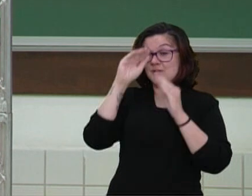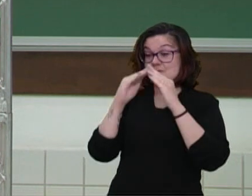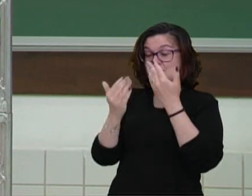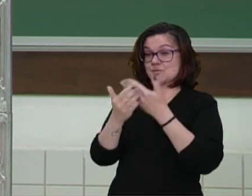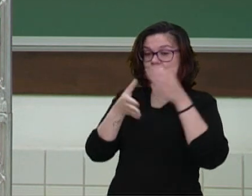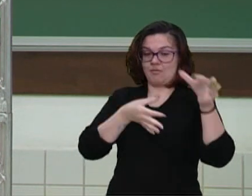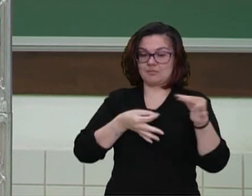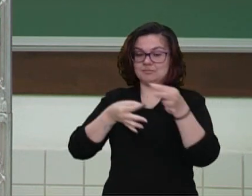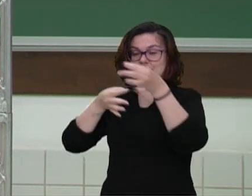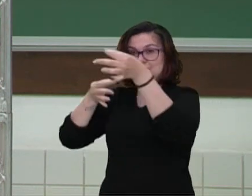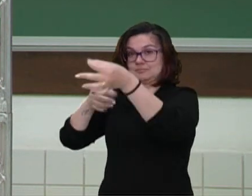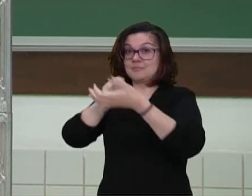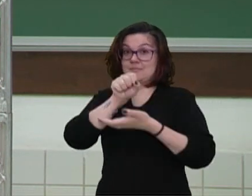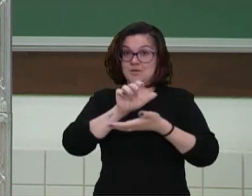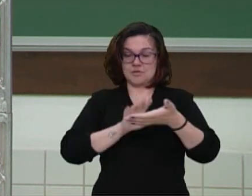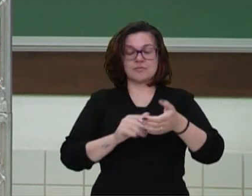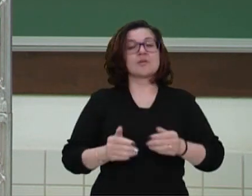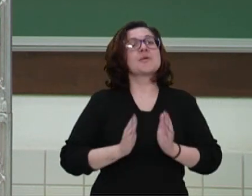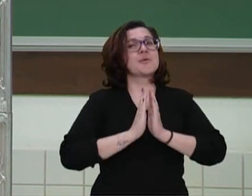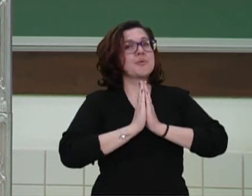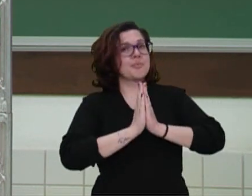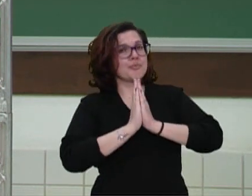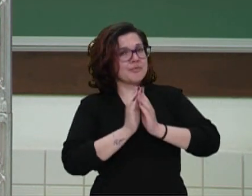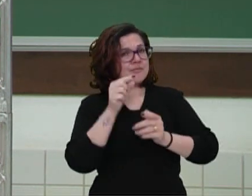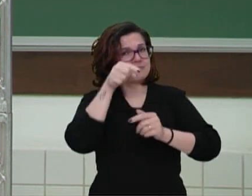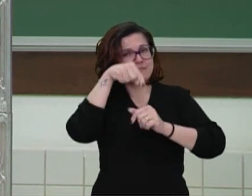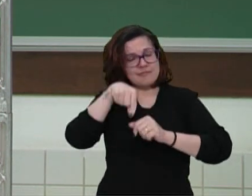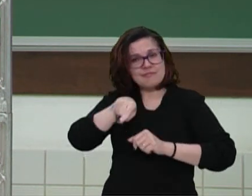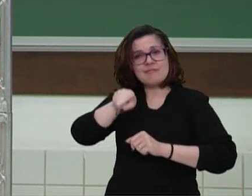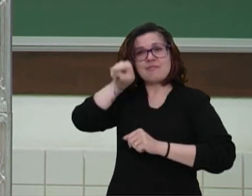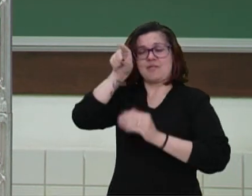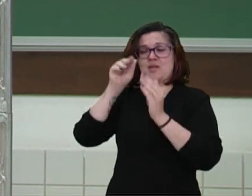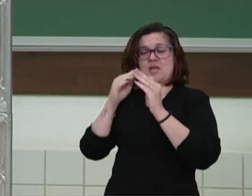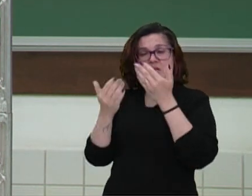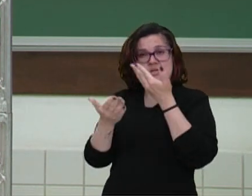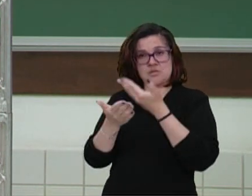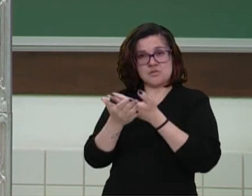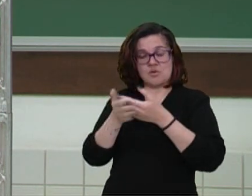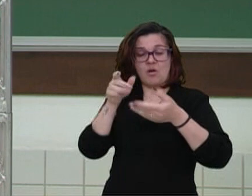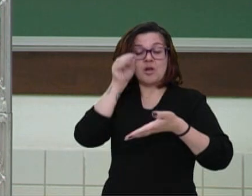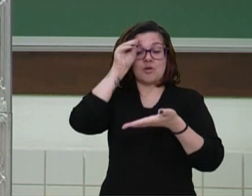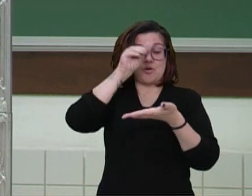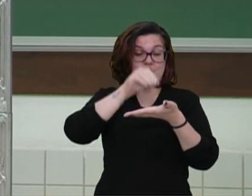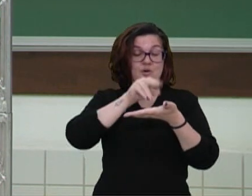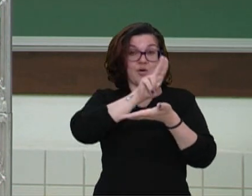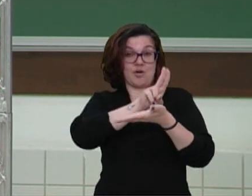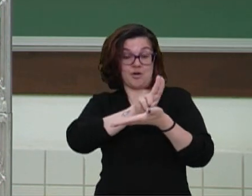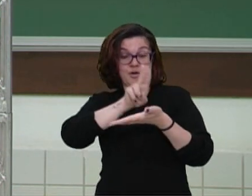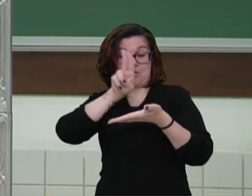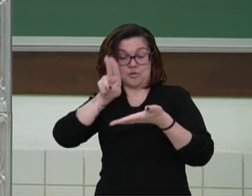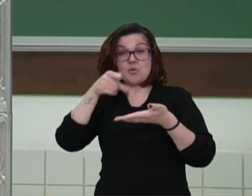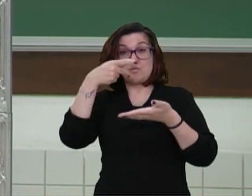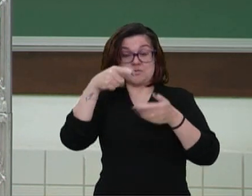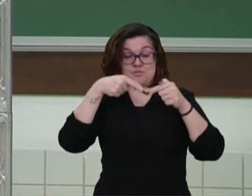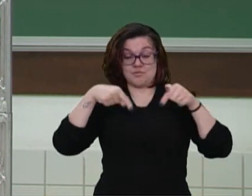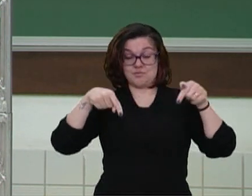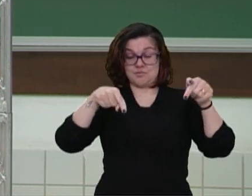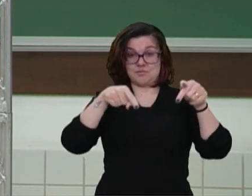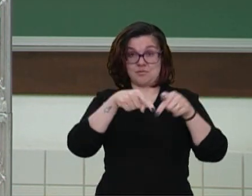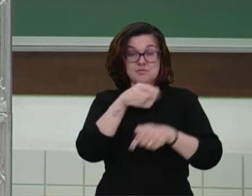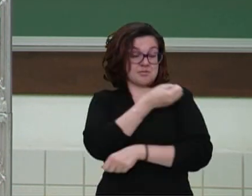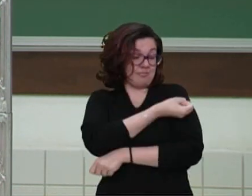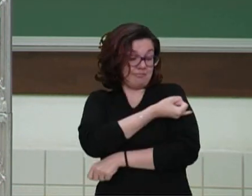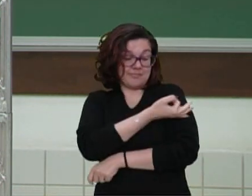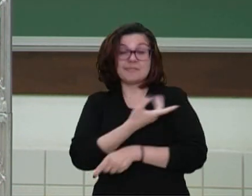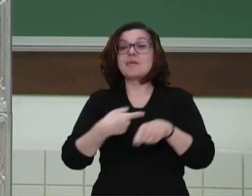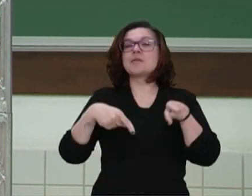a sua escola. E, por favor, quando for levar as atividades, não se esqueça de, nas atividades, pôr o seu nome, a sua turma e a sua